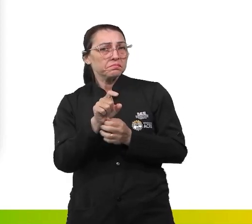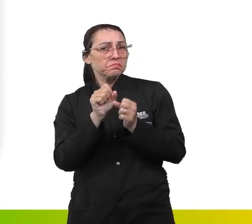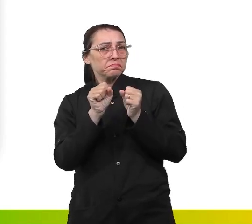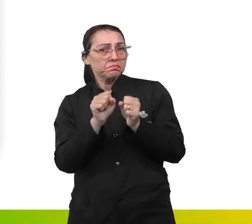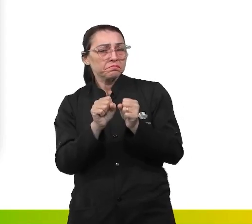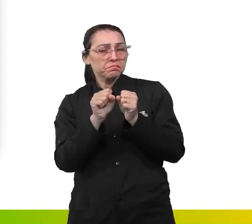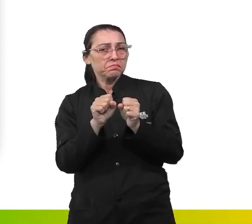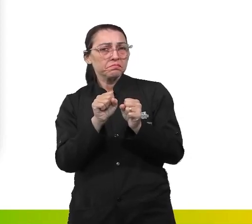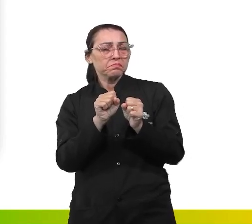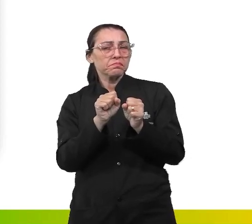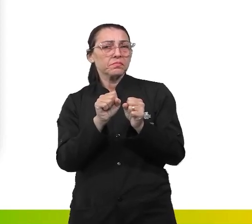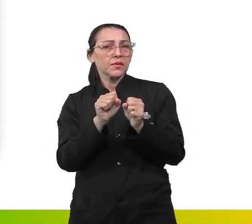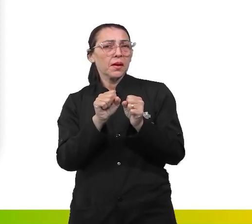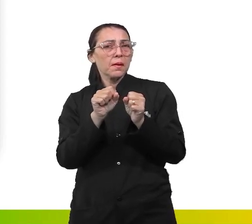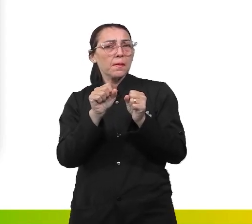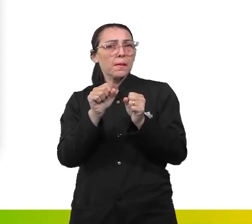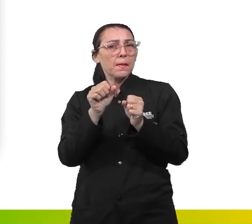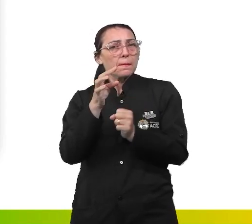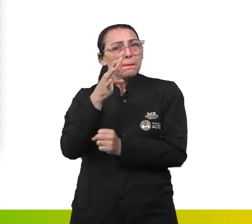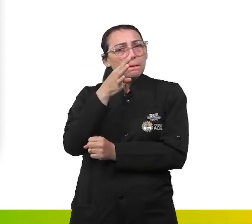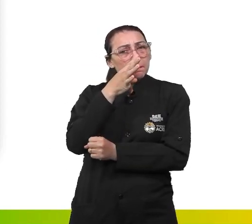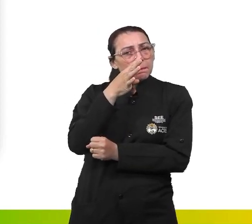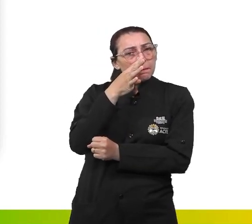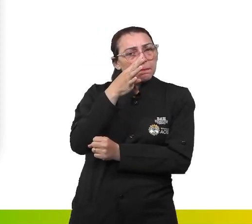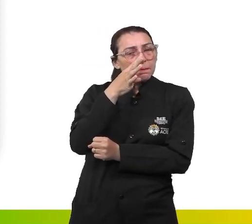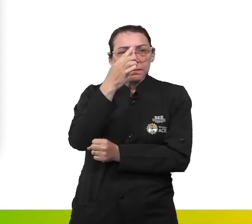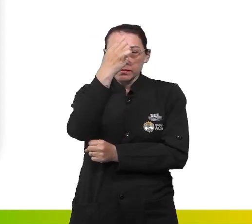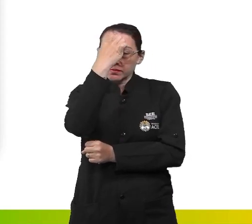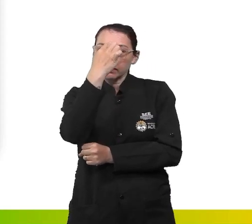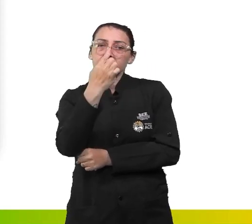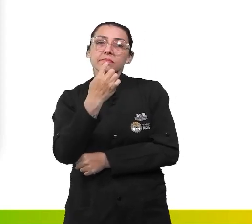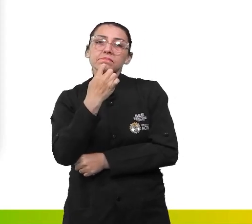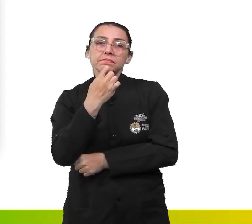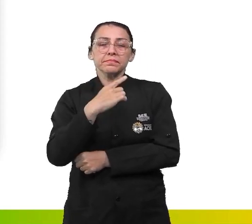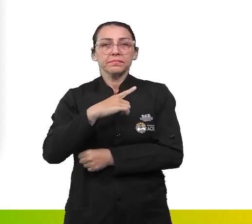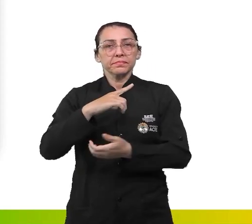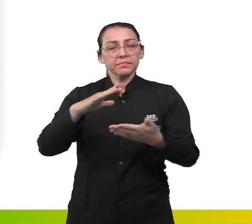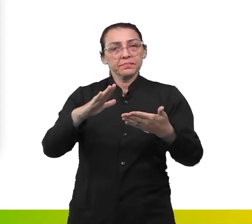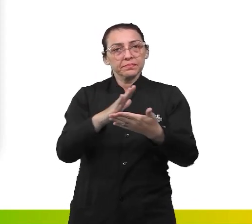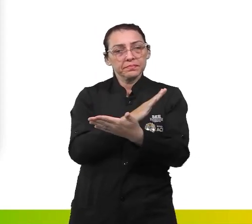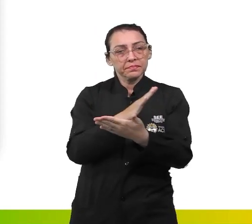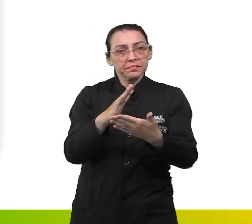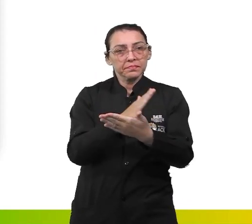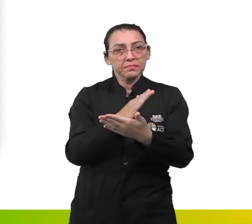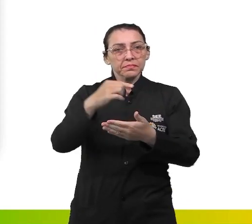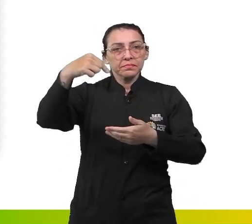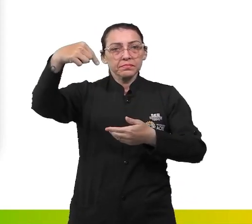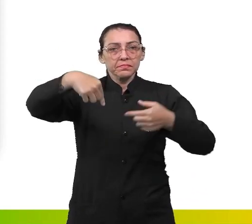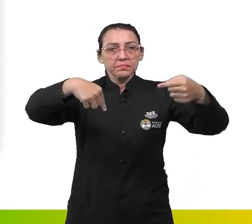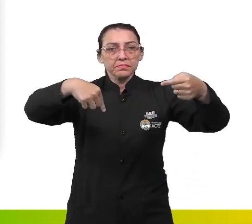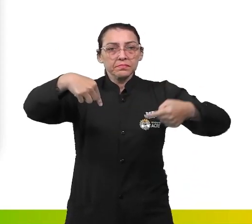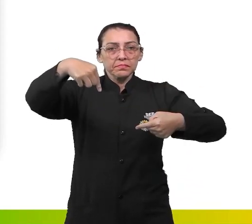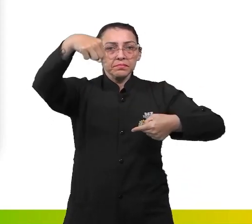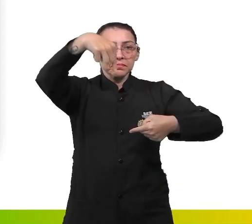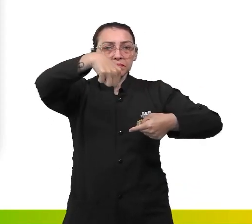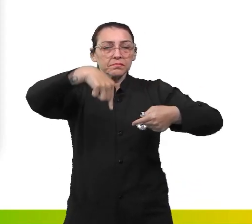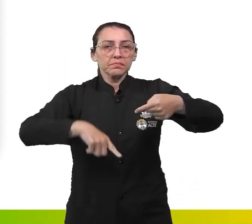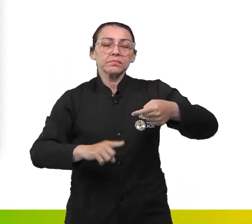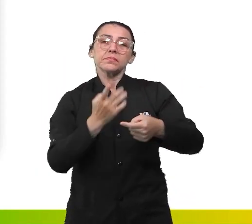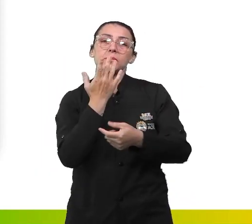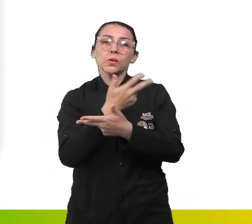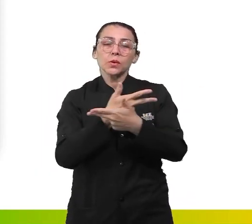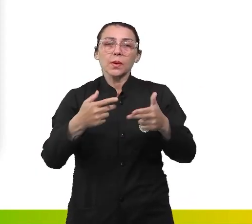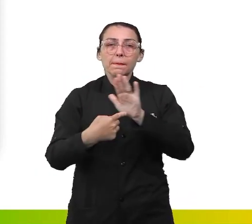podem justamente observar nessa imagem que existem algumas setas coloridas